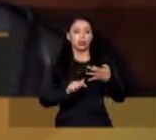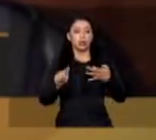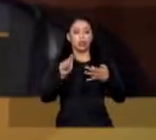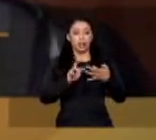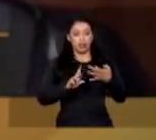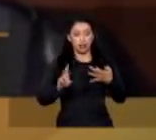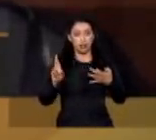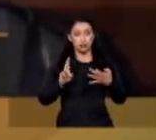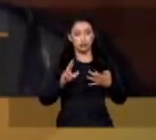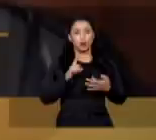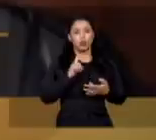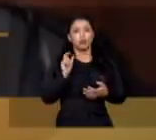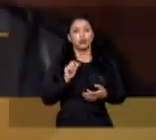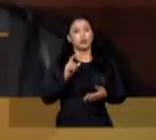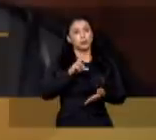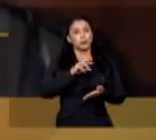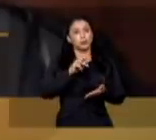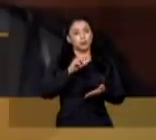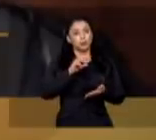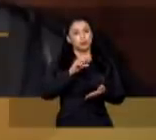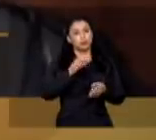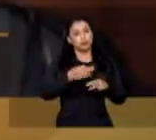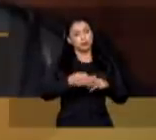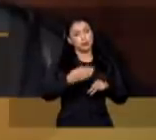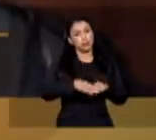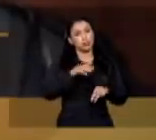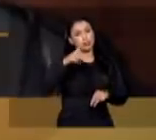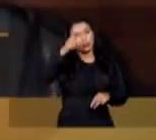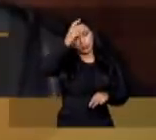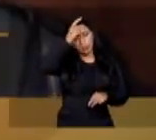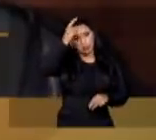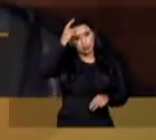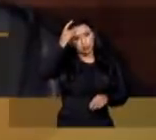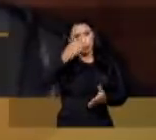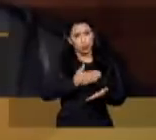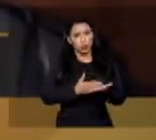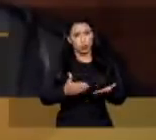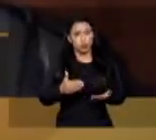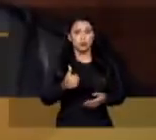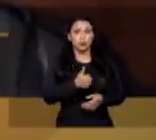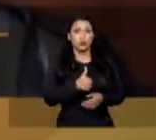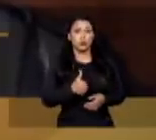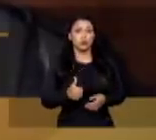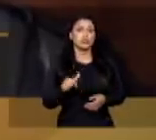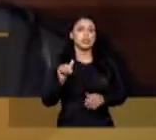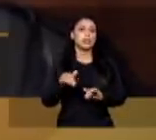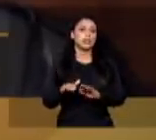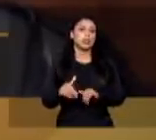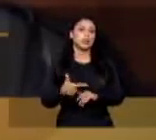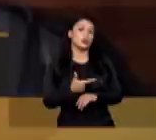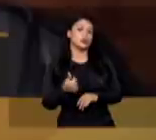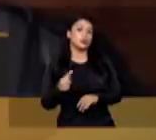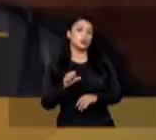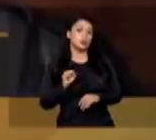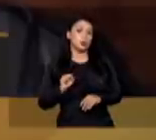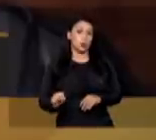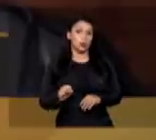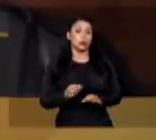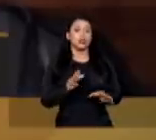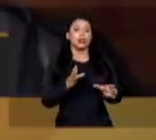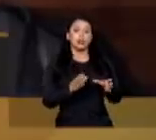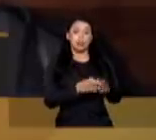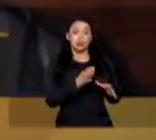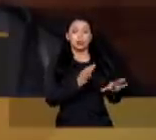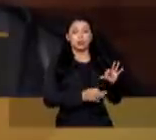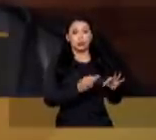relatoria do eminente ministro Ricardo Lewandowski, iniciado em 11 de setembro de 2018, perante a segunda turma